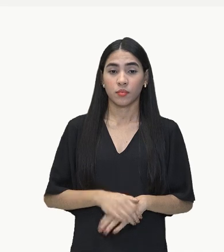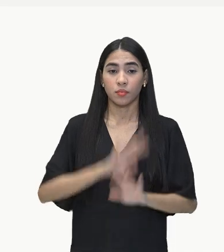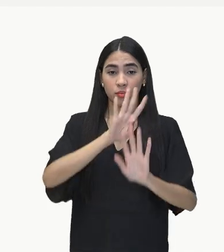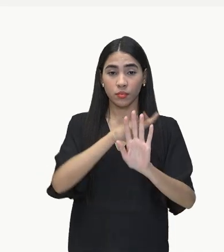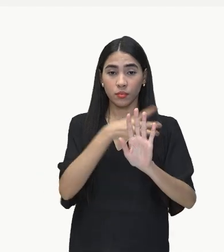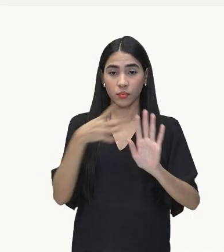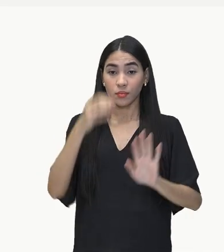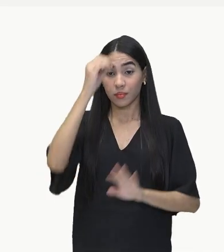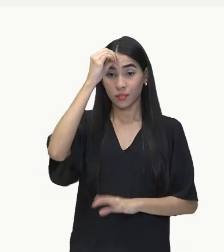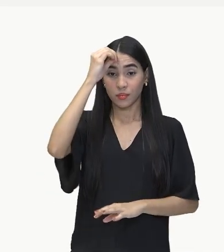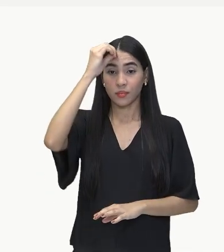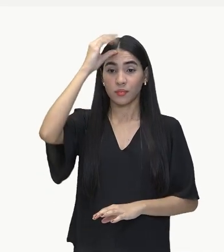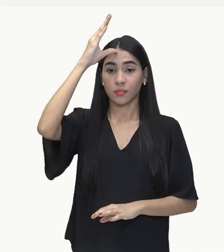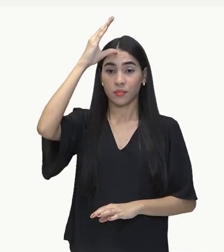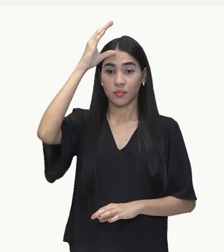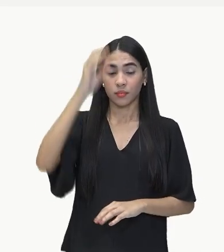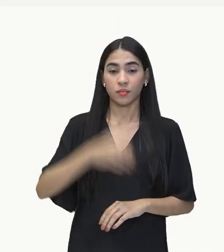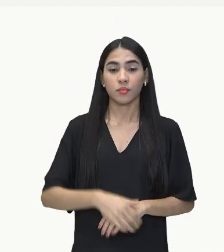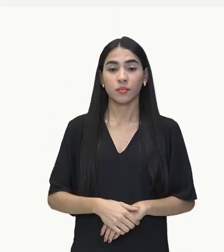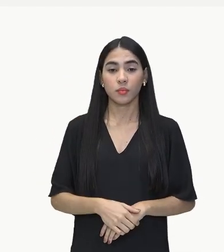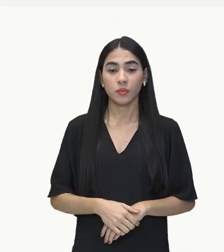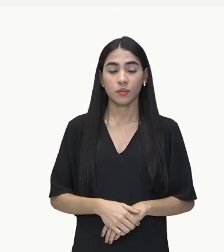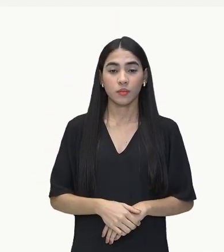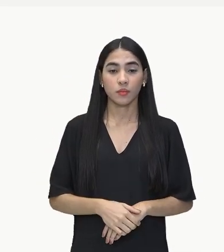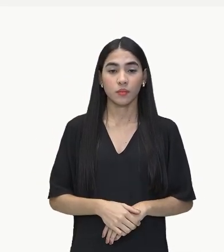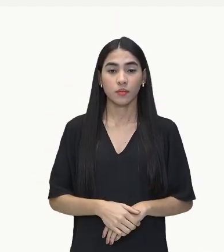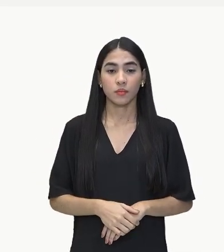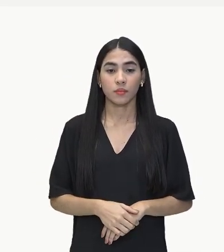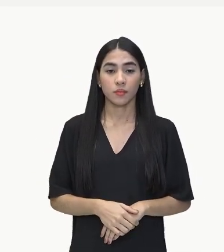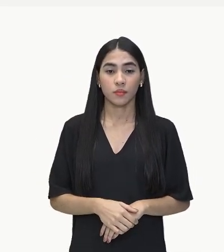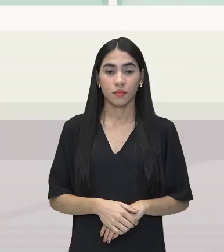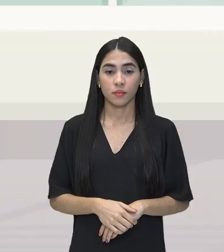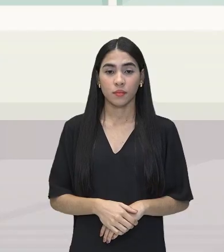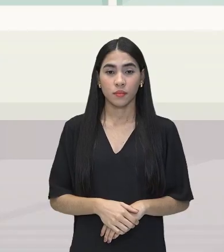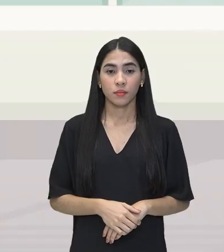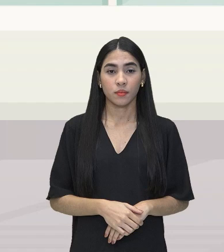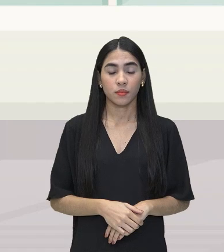do conhecimento, né? Vamos lá?